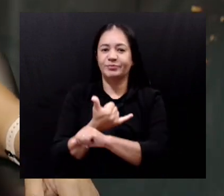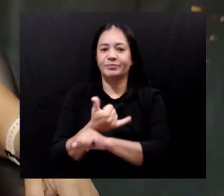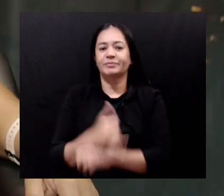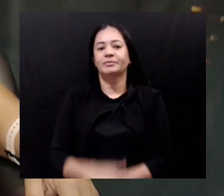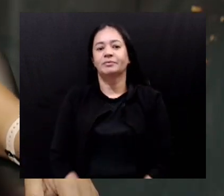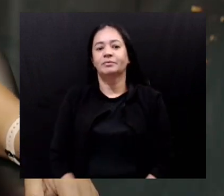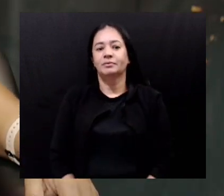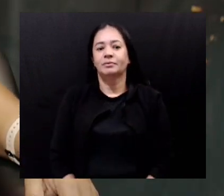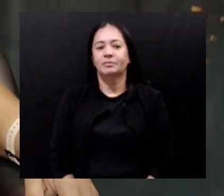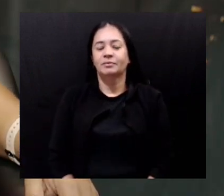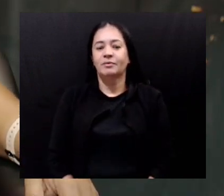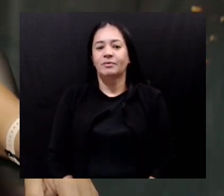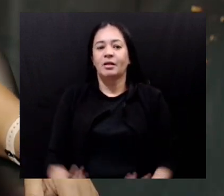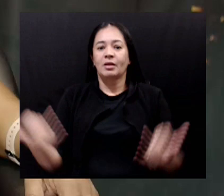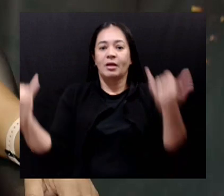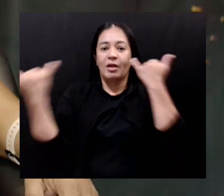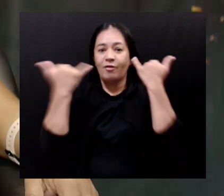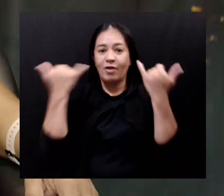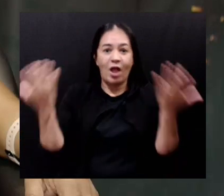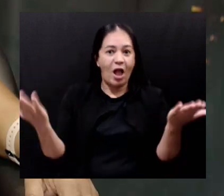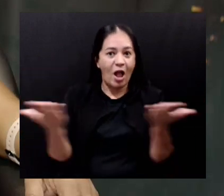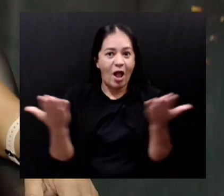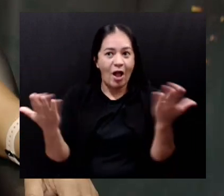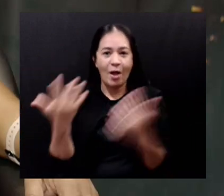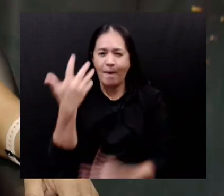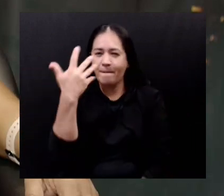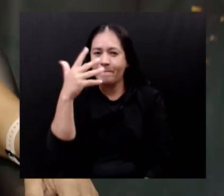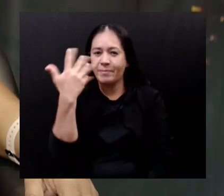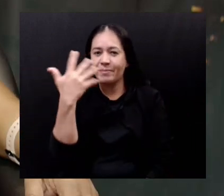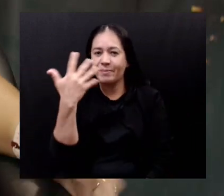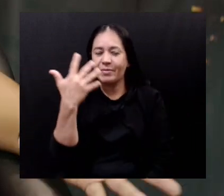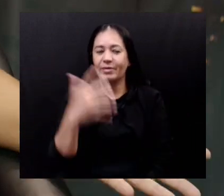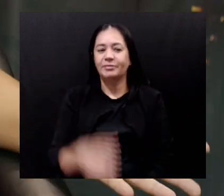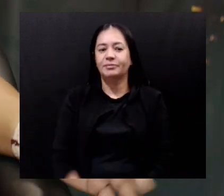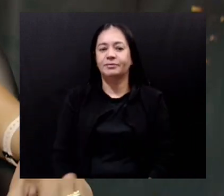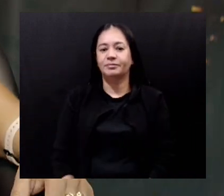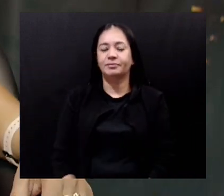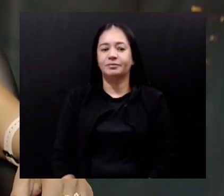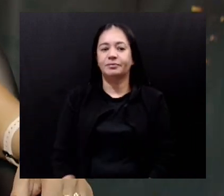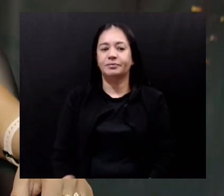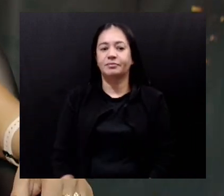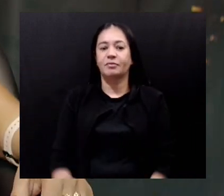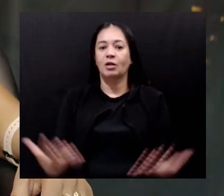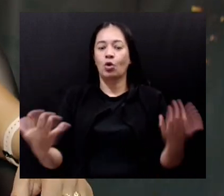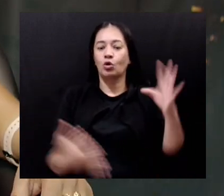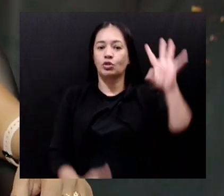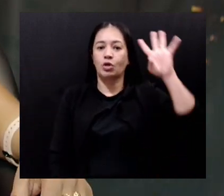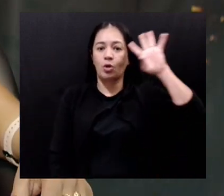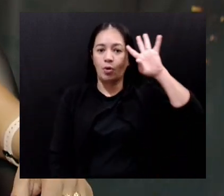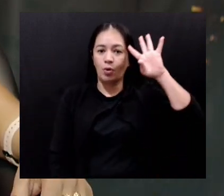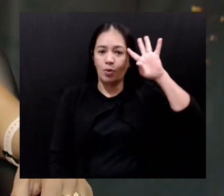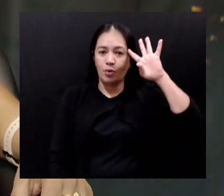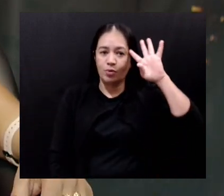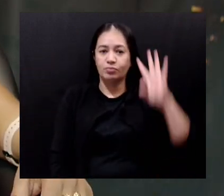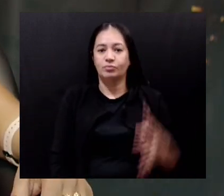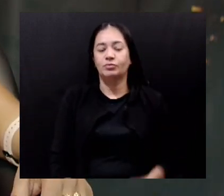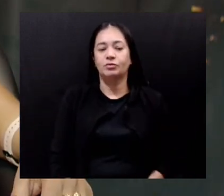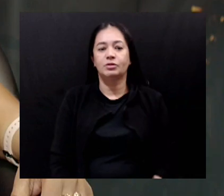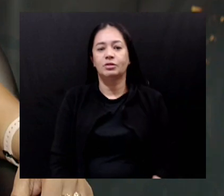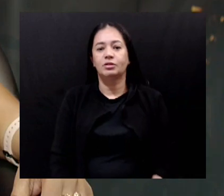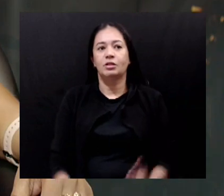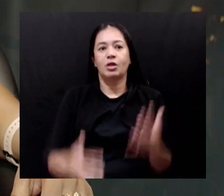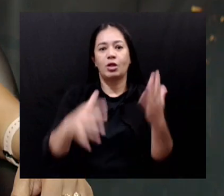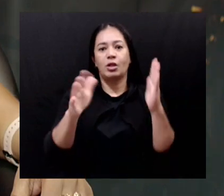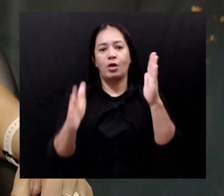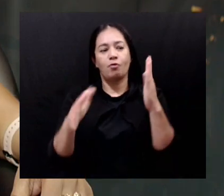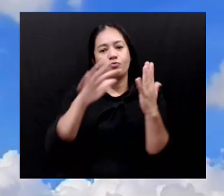Informação ok, agora é hora de previsão do tempo, porque hoje é quarta-feira, estamos no outono brasileiro e a previsão para hoje é